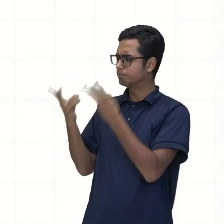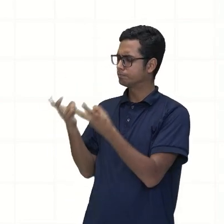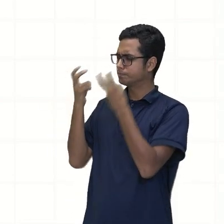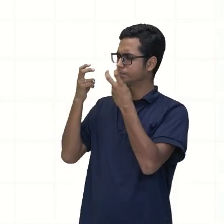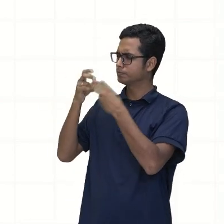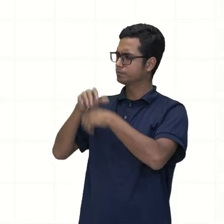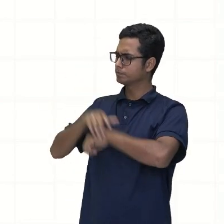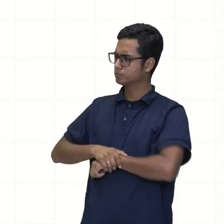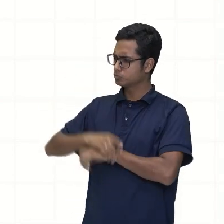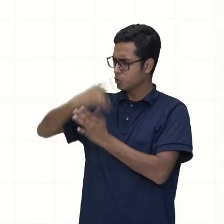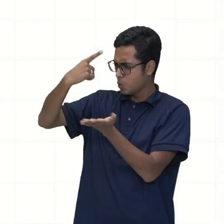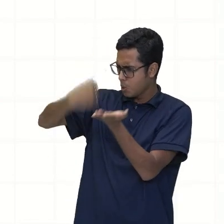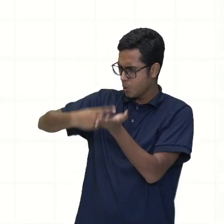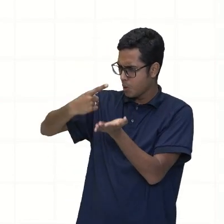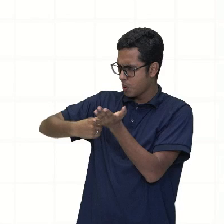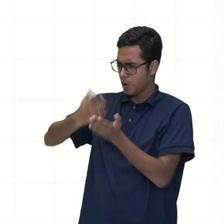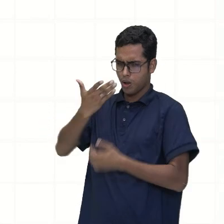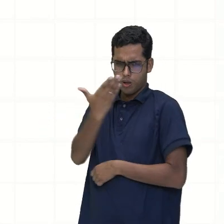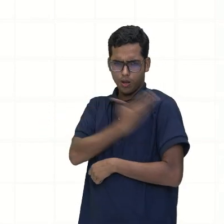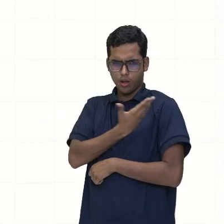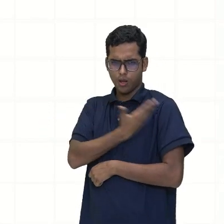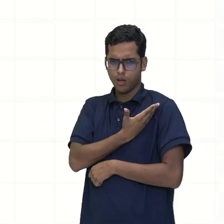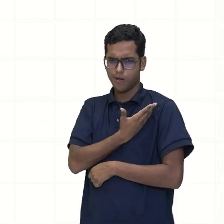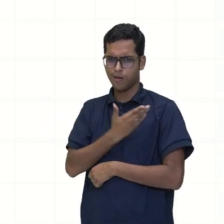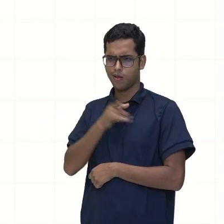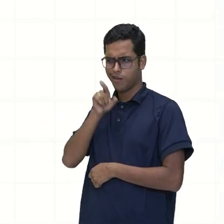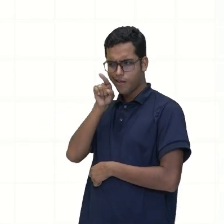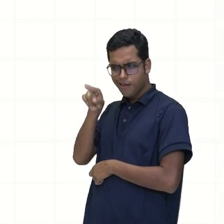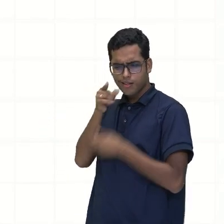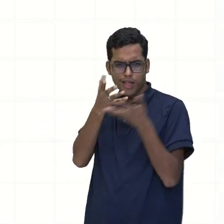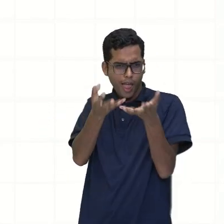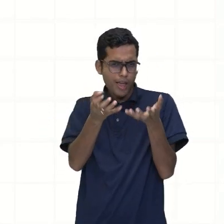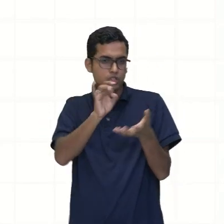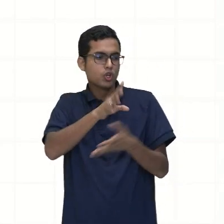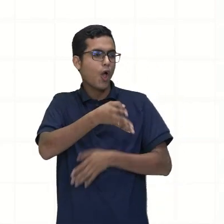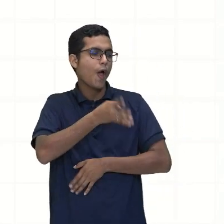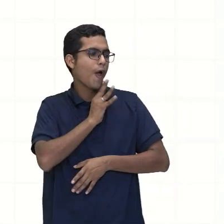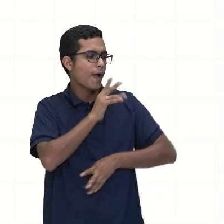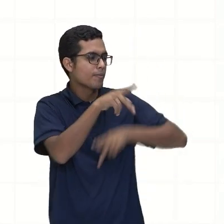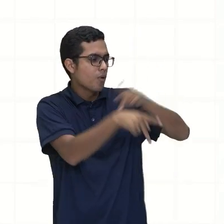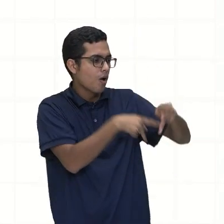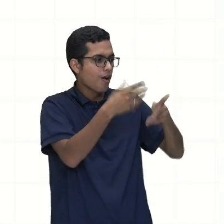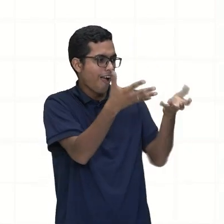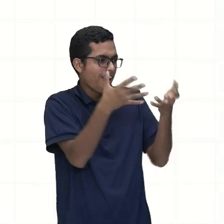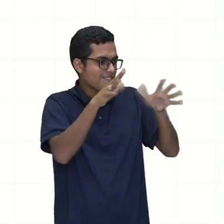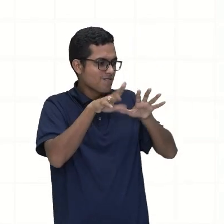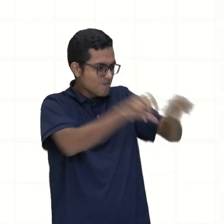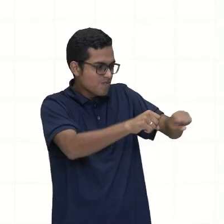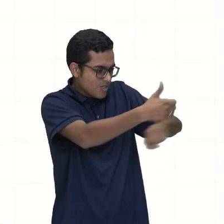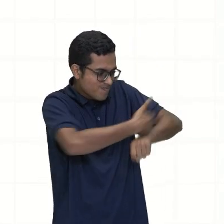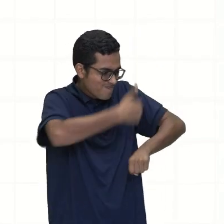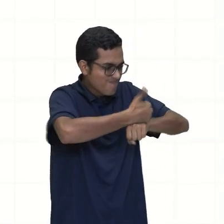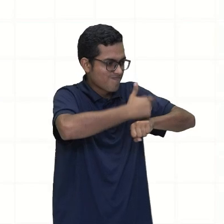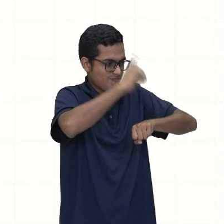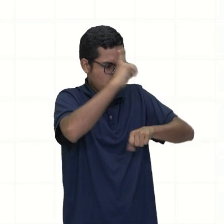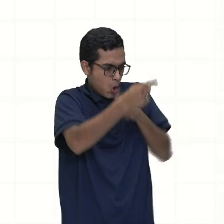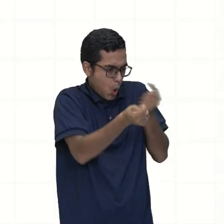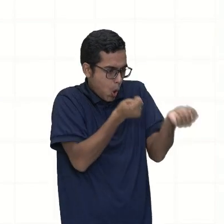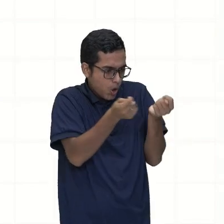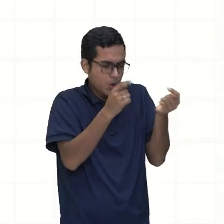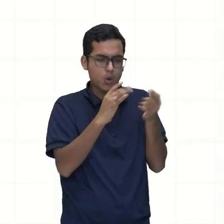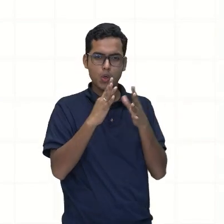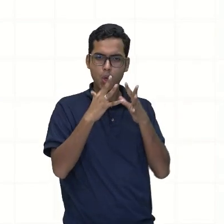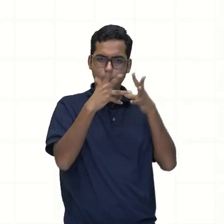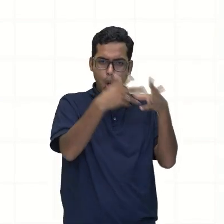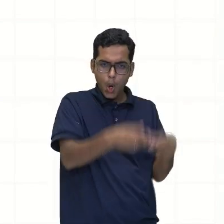assim, um acordo amistoso. Ele não quer apenas conhecer os novos povos, ele quer dominar esses povos. Então Cortés já começa